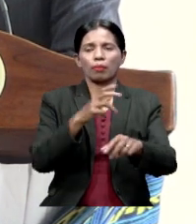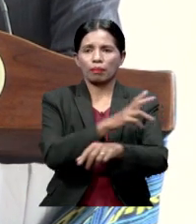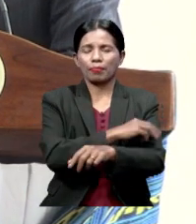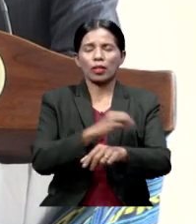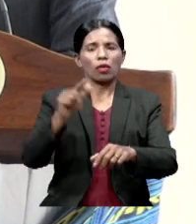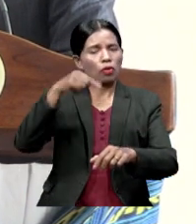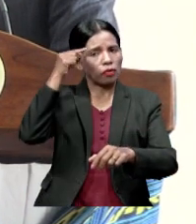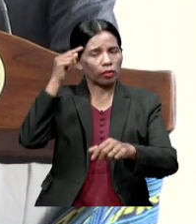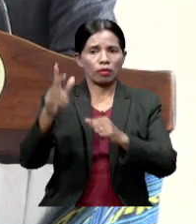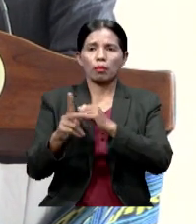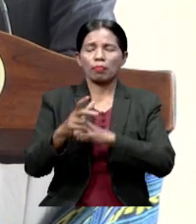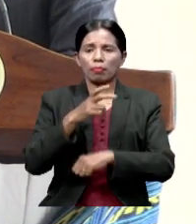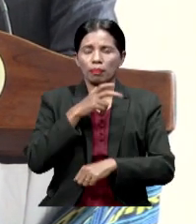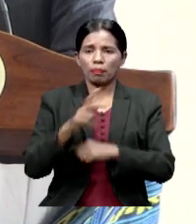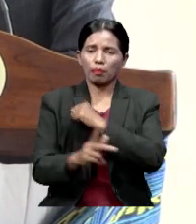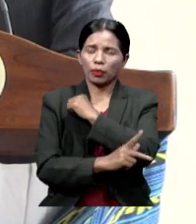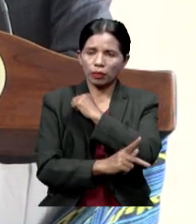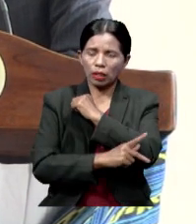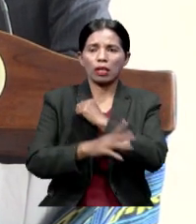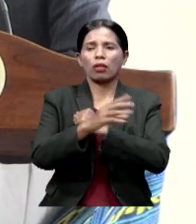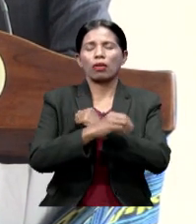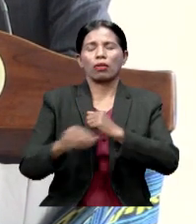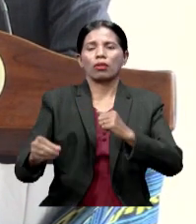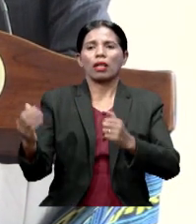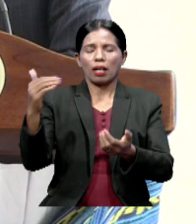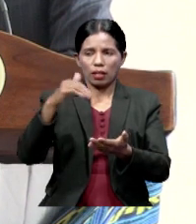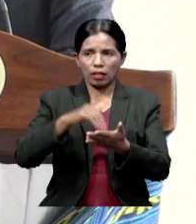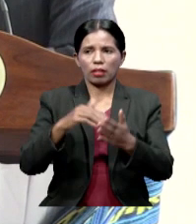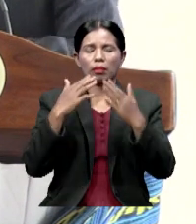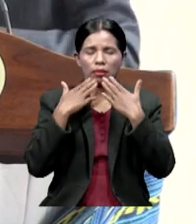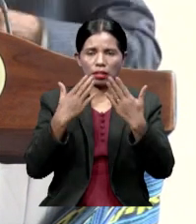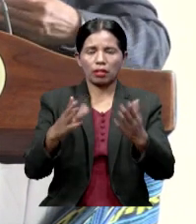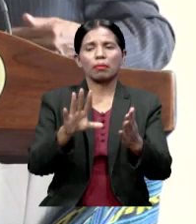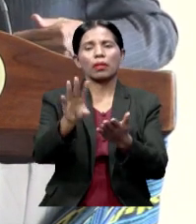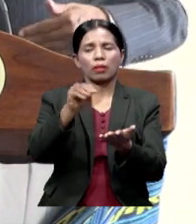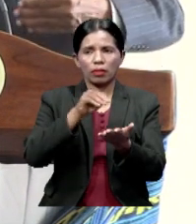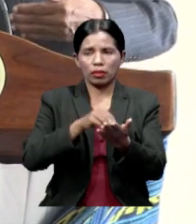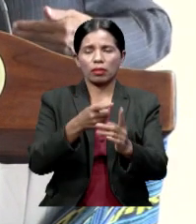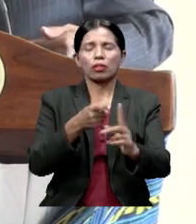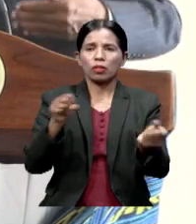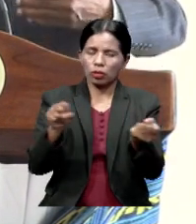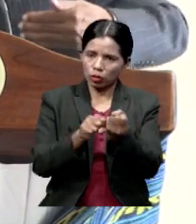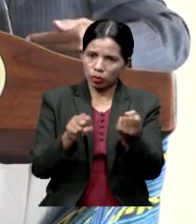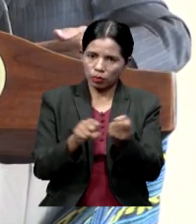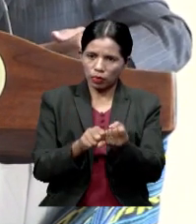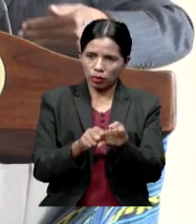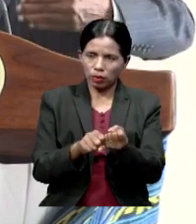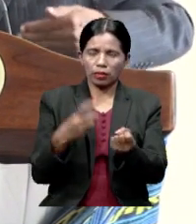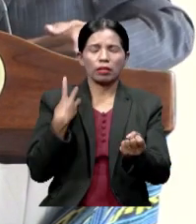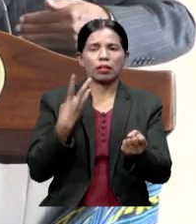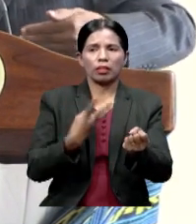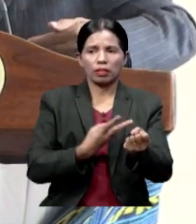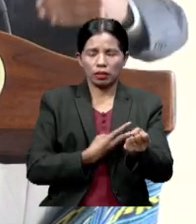português será mais uma vez provado na prática no apoio é este jovem